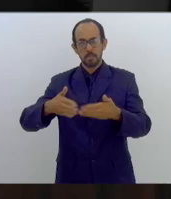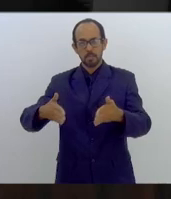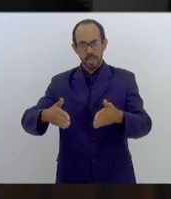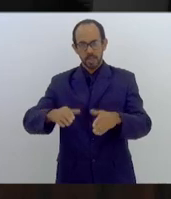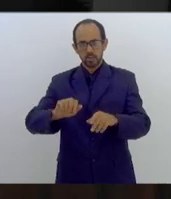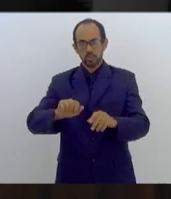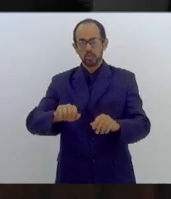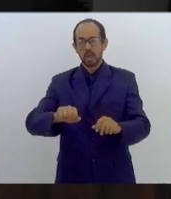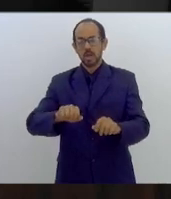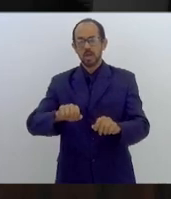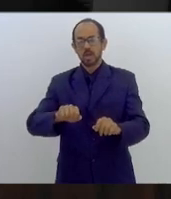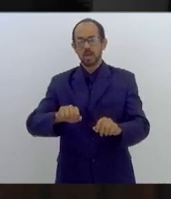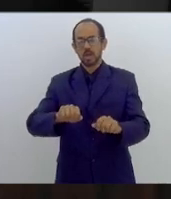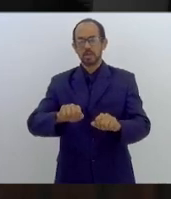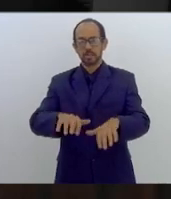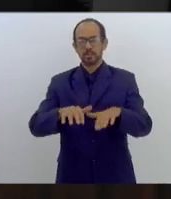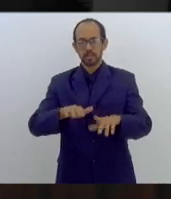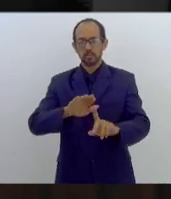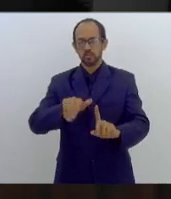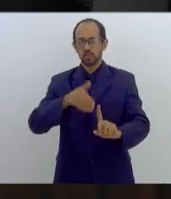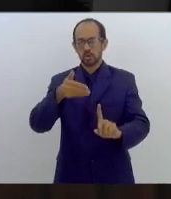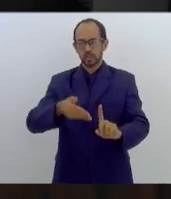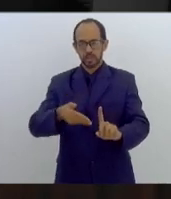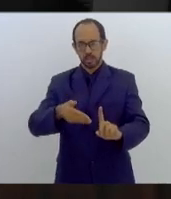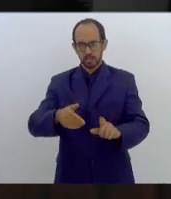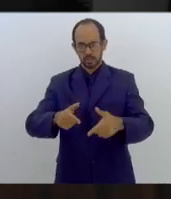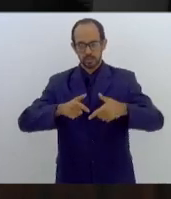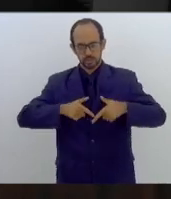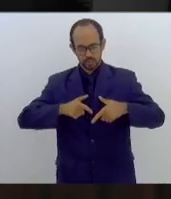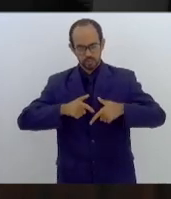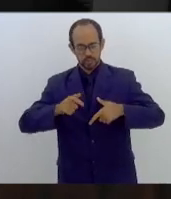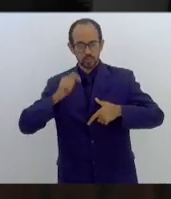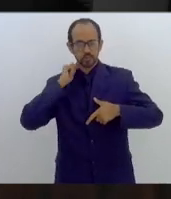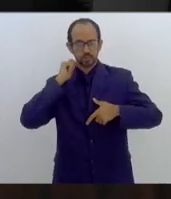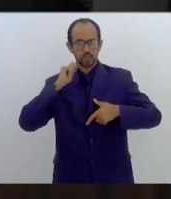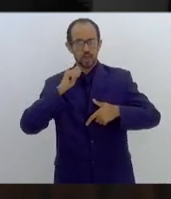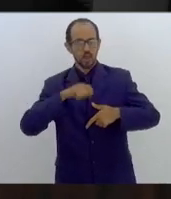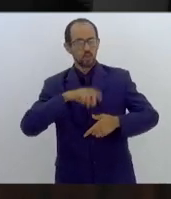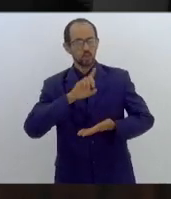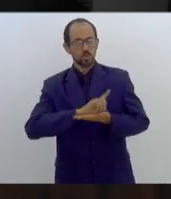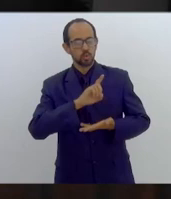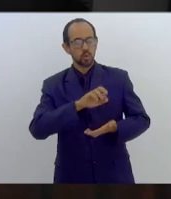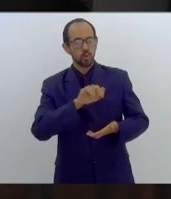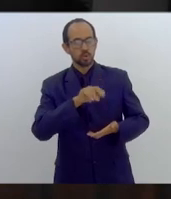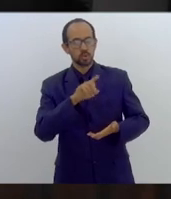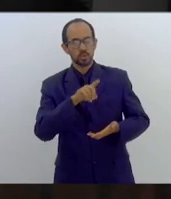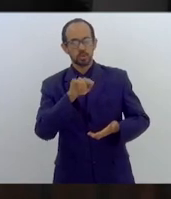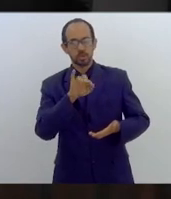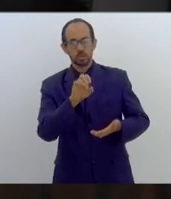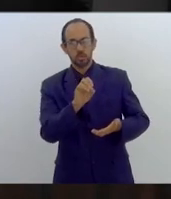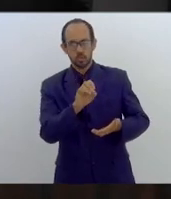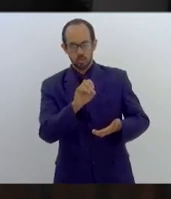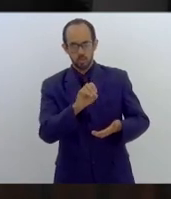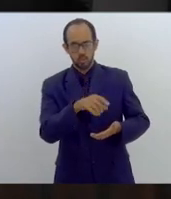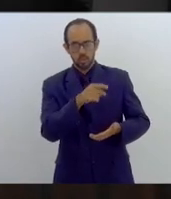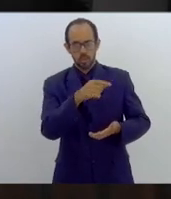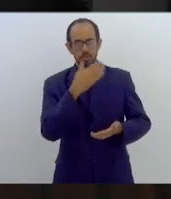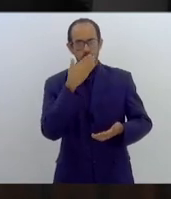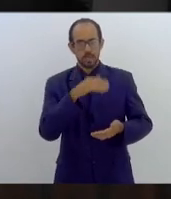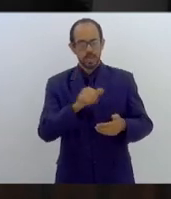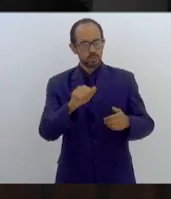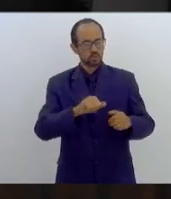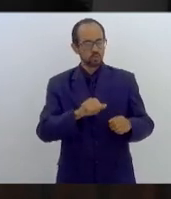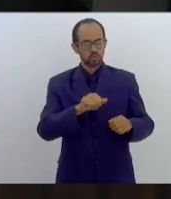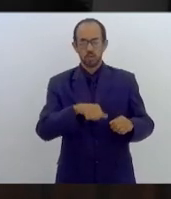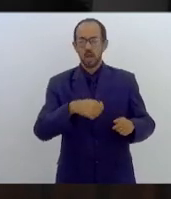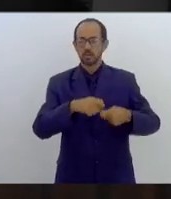solene de entrega de medalha Tiradentes ao Dr. Rodrigo Lopes Lourenço. Solicito ao cerimonial que conduza o